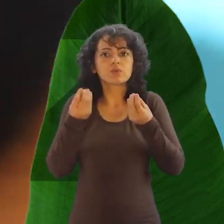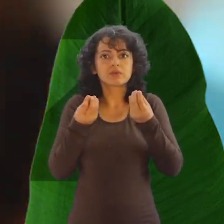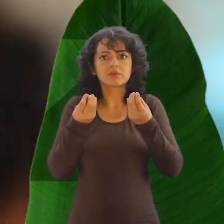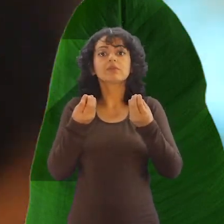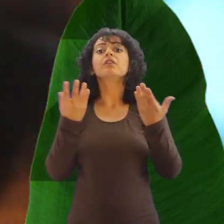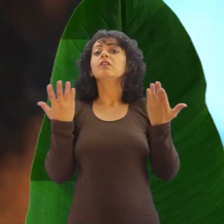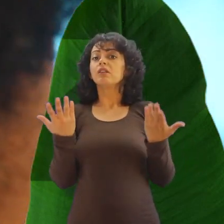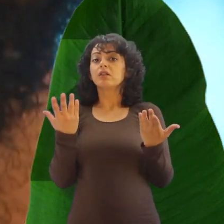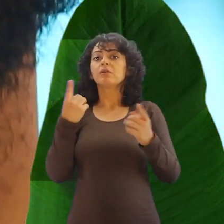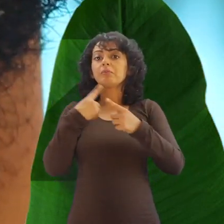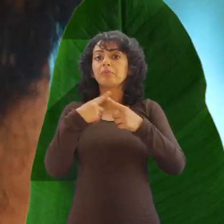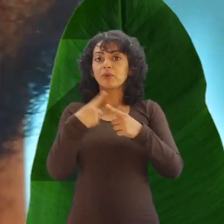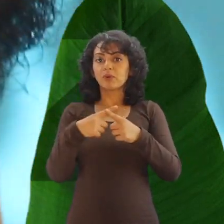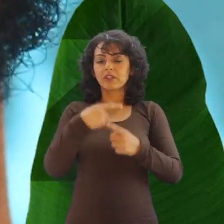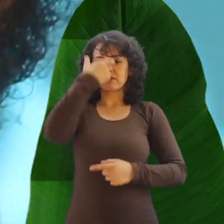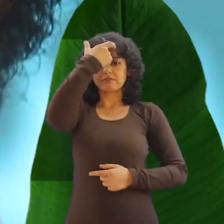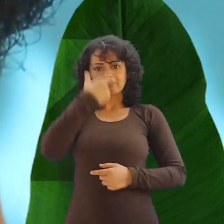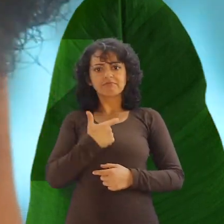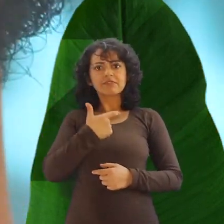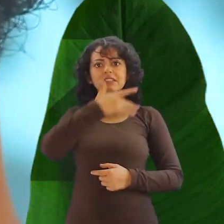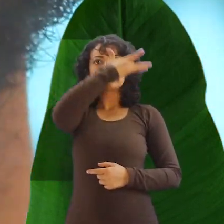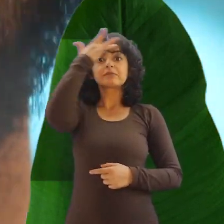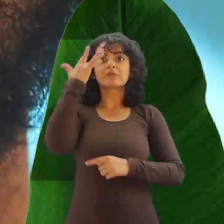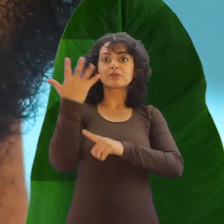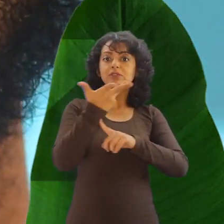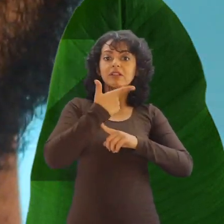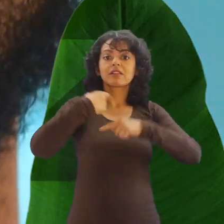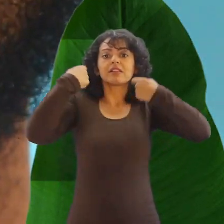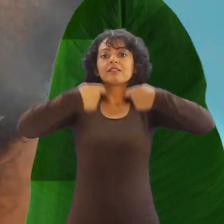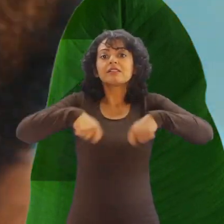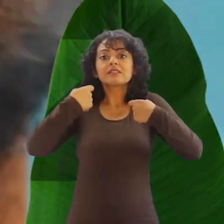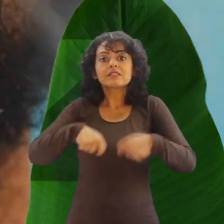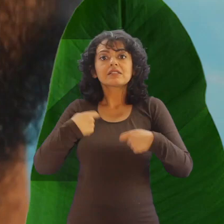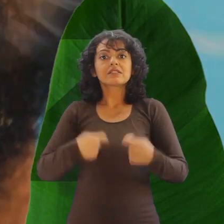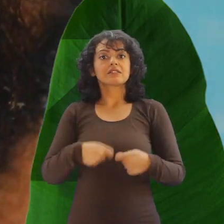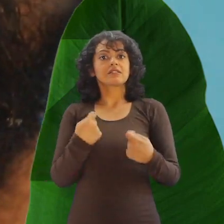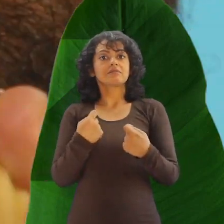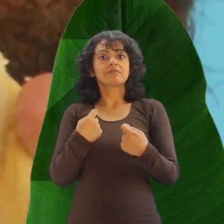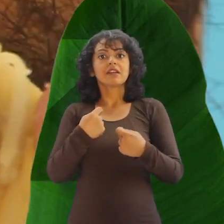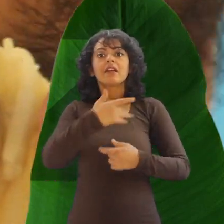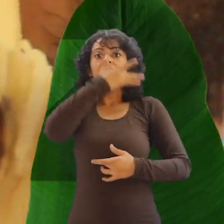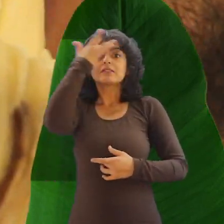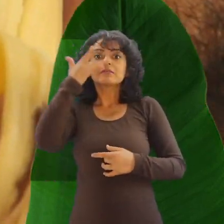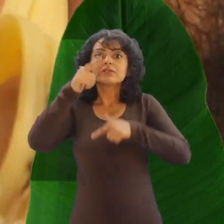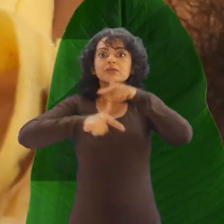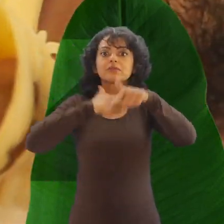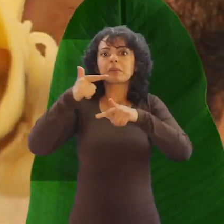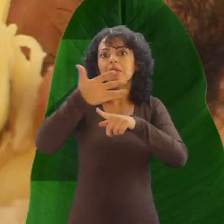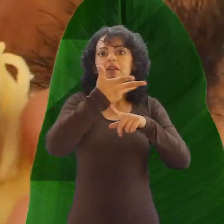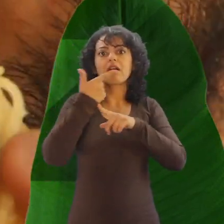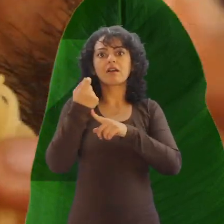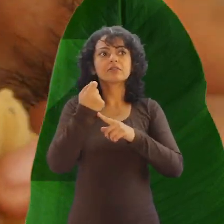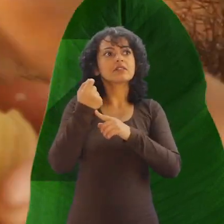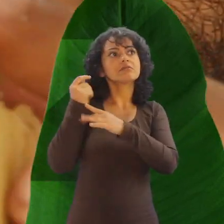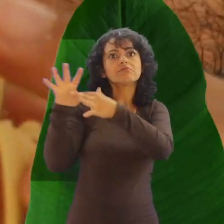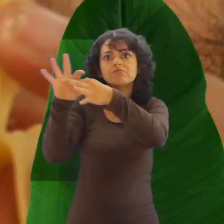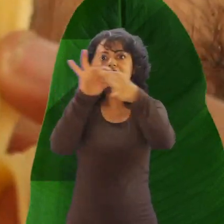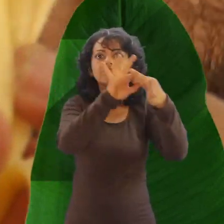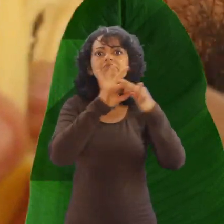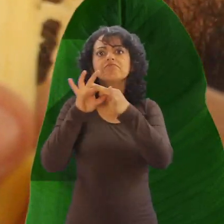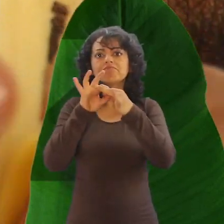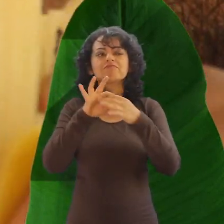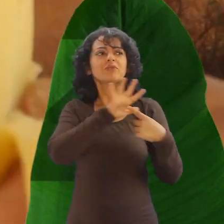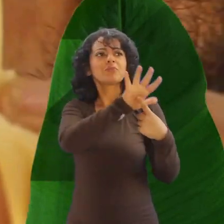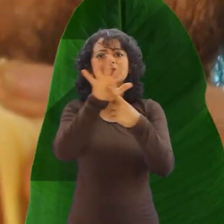seja, as necessidades, desejos e arquétipos comportamentais desses mesmos atores sociais que, em